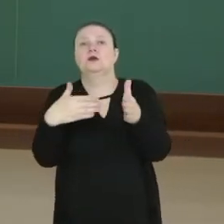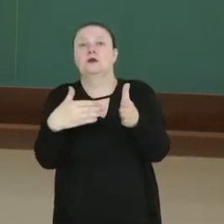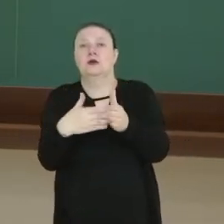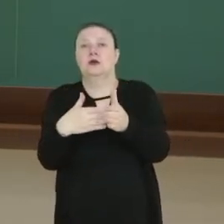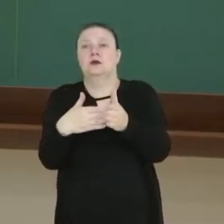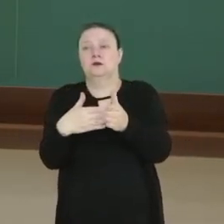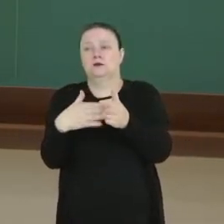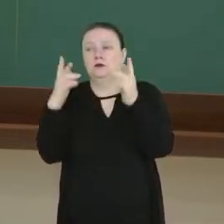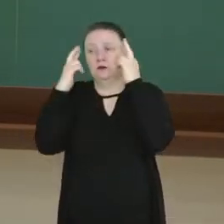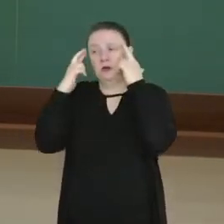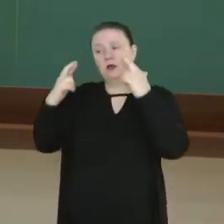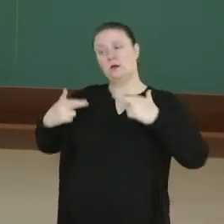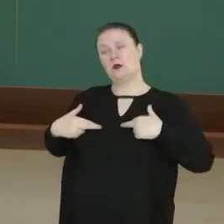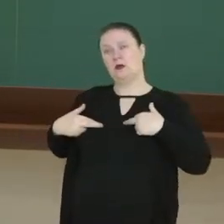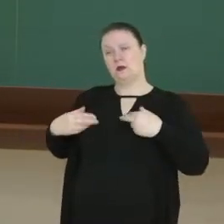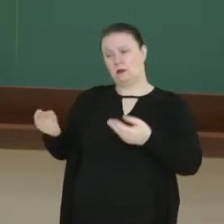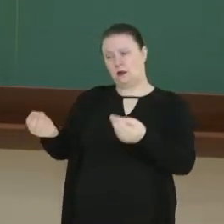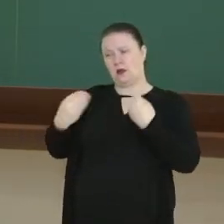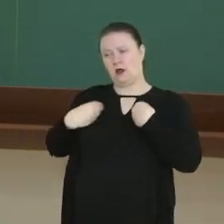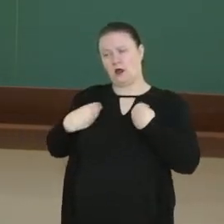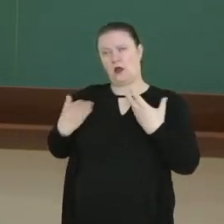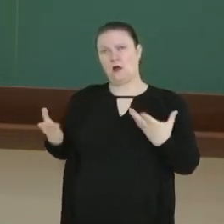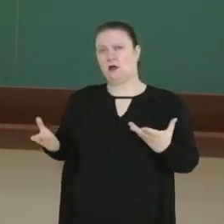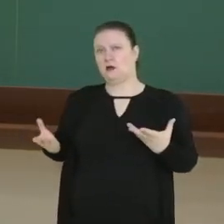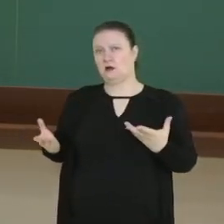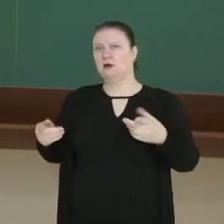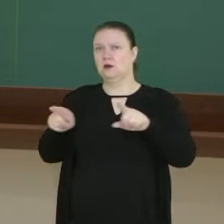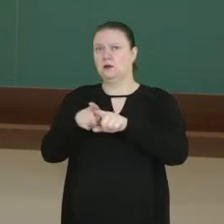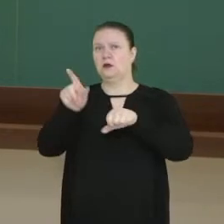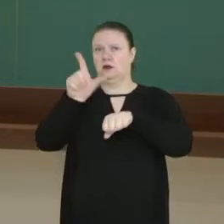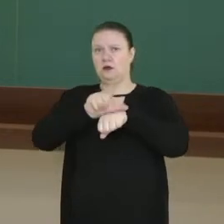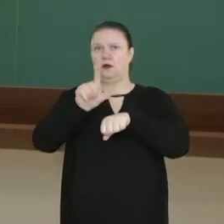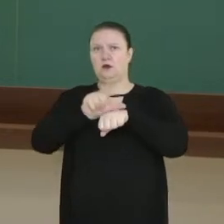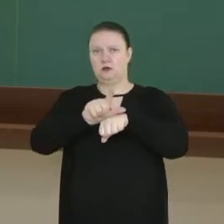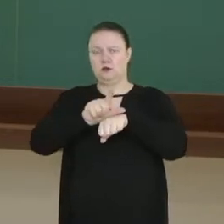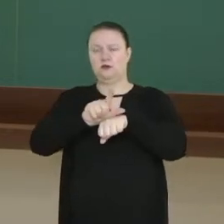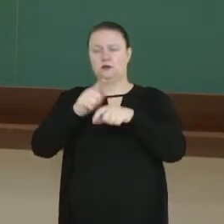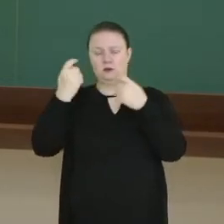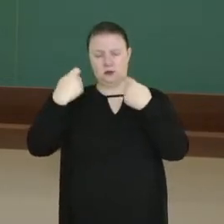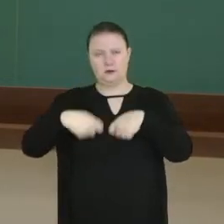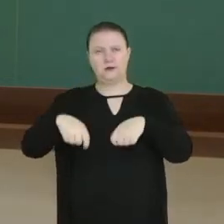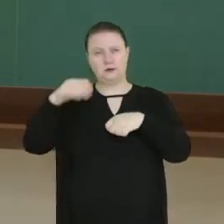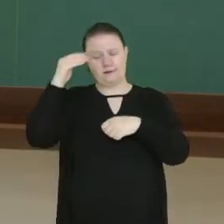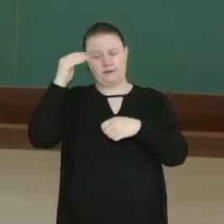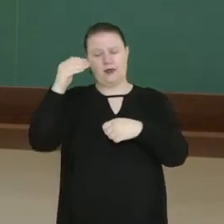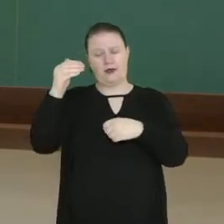respeitado e tudo mais, que a loja propõe, certo? Muito bem.